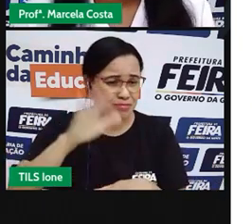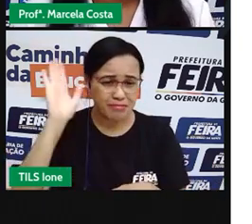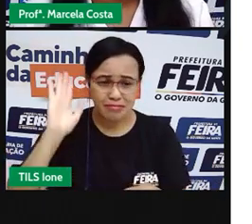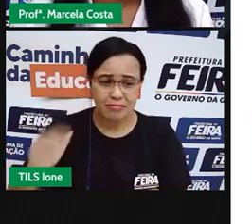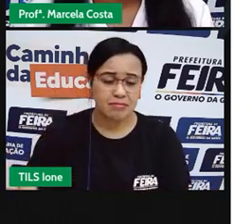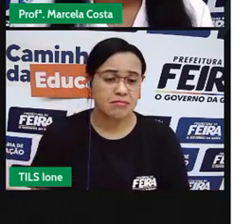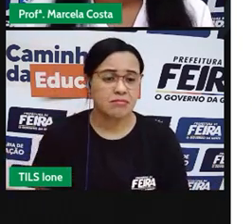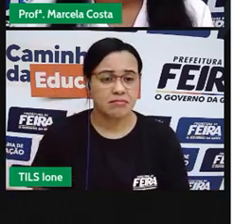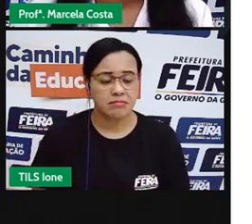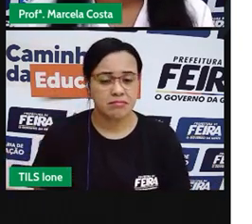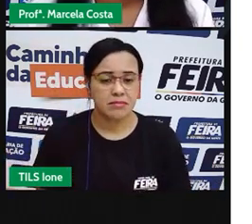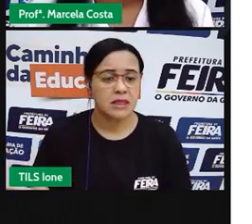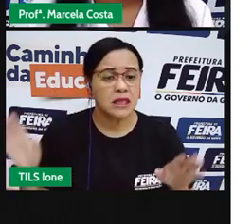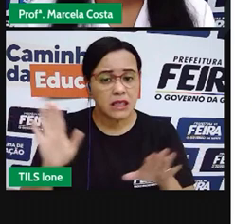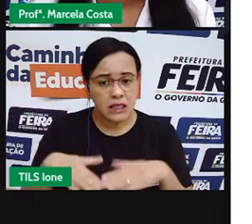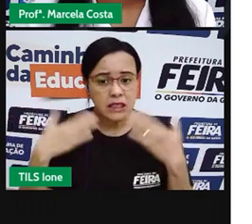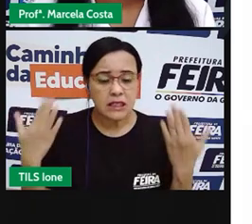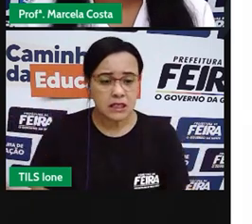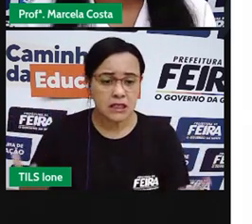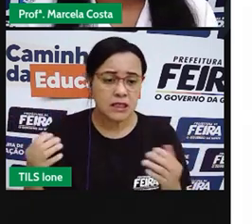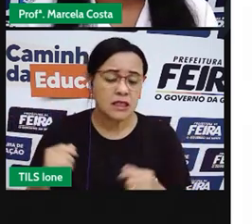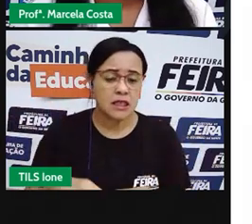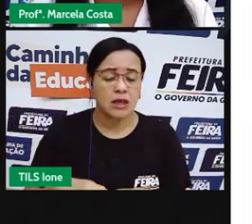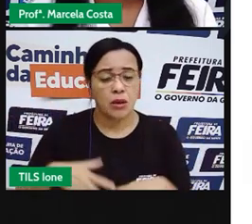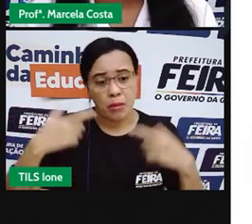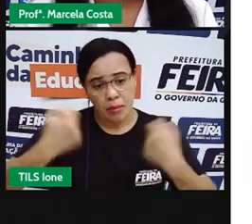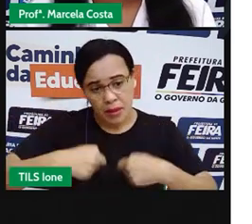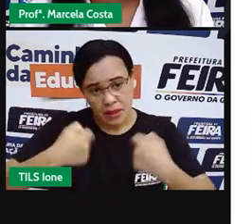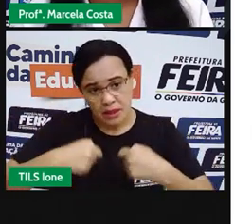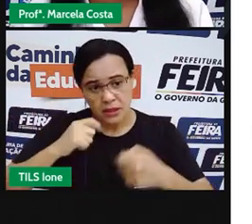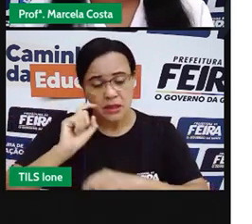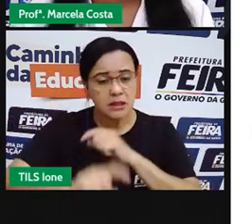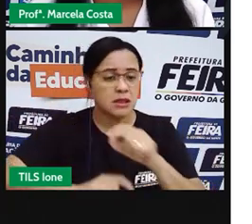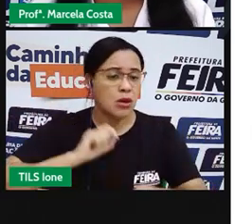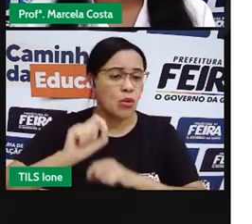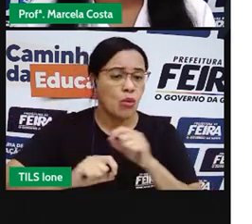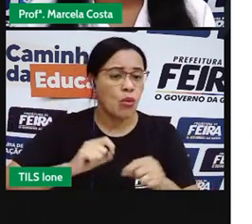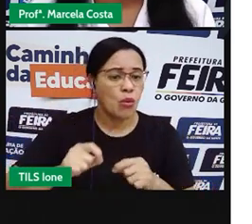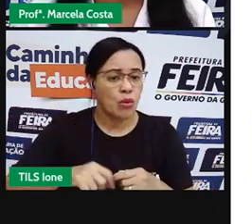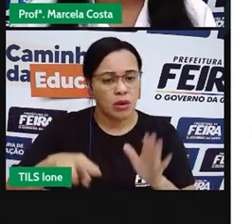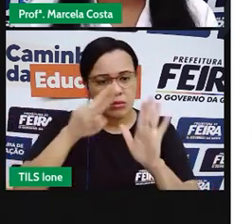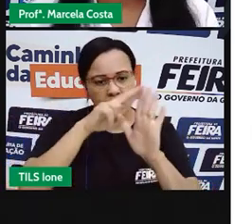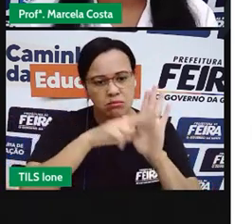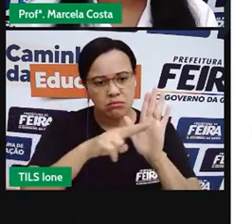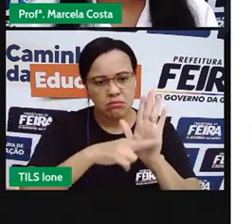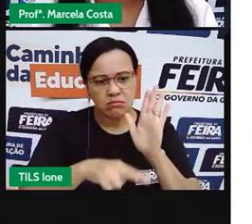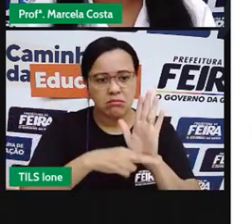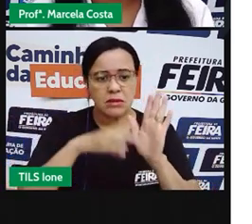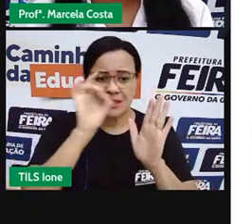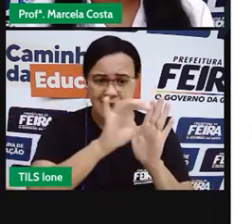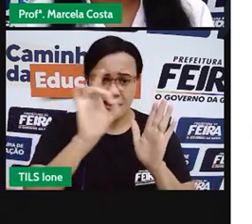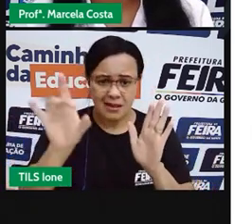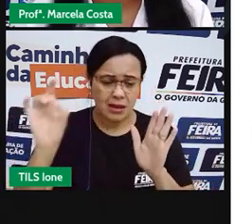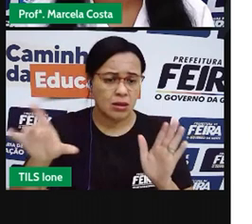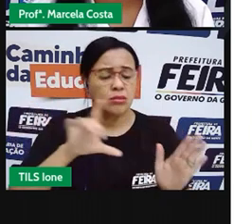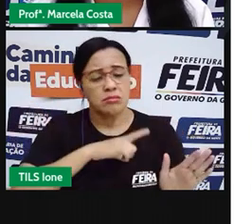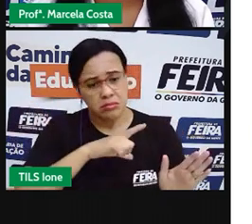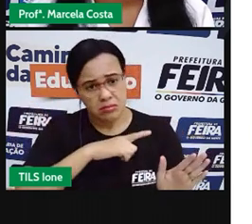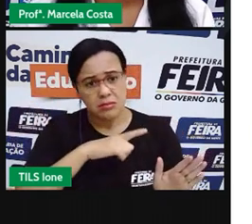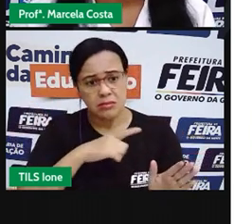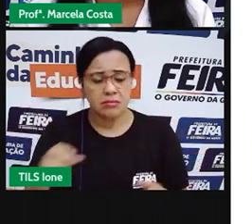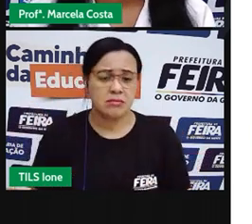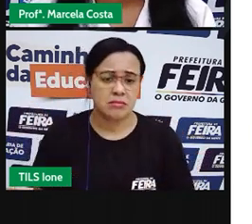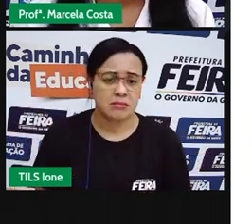limite de decibéis para cada tipo de ruído produzido. Né? Por exemplo, uma torneira que eu vou